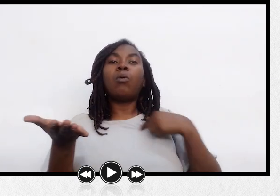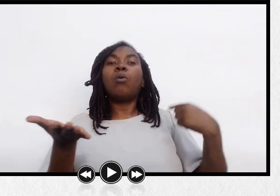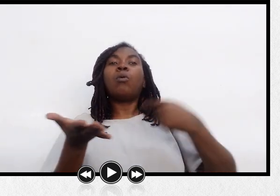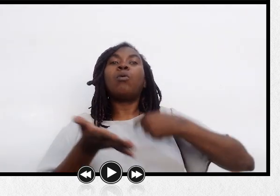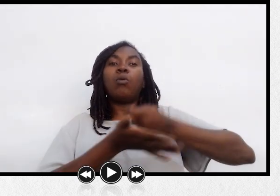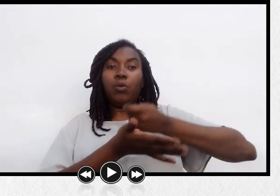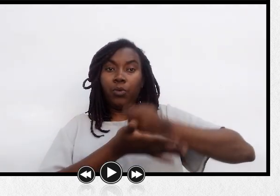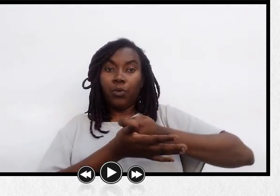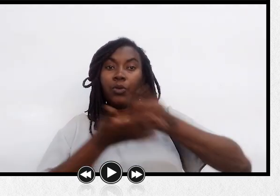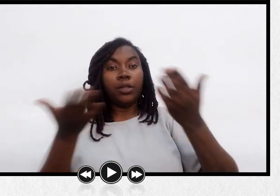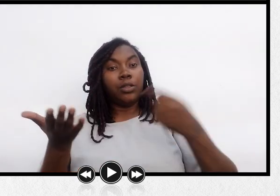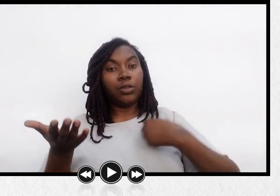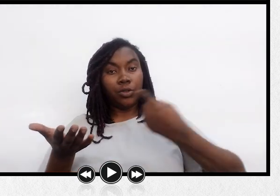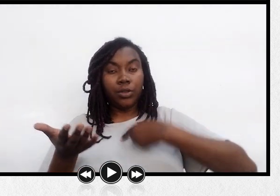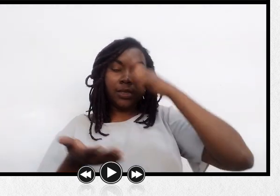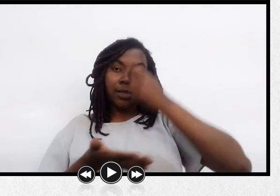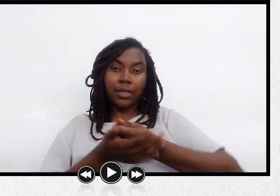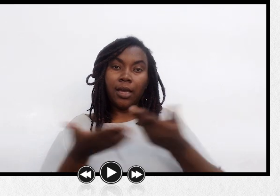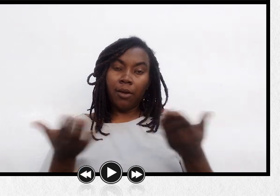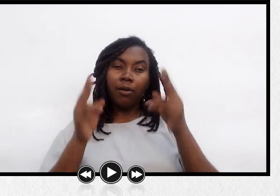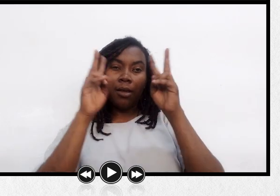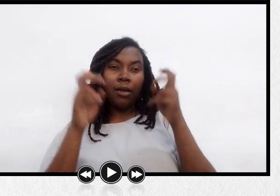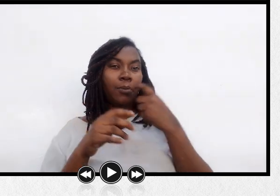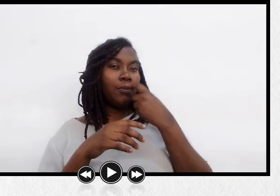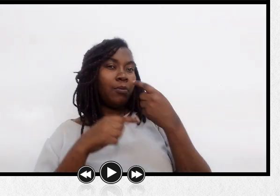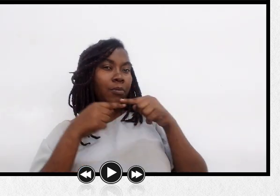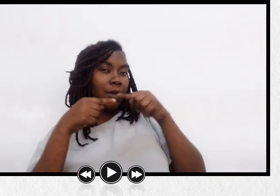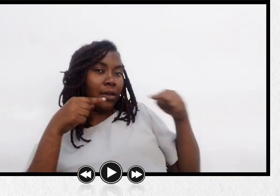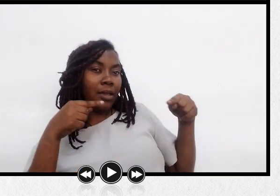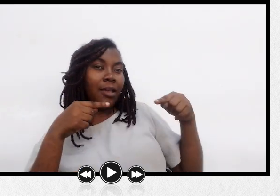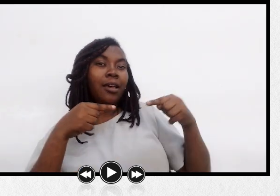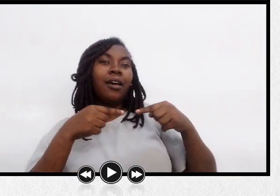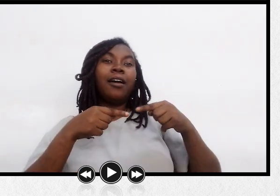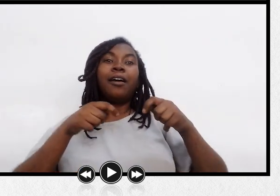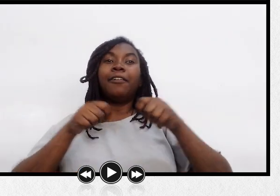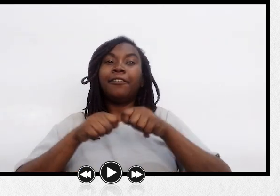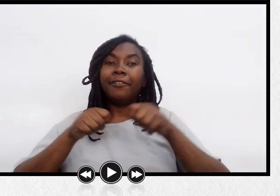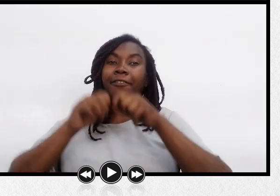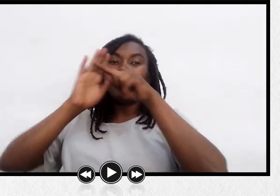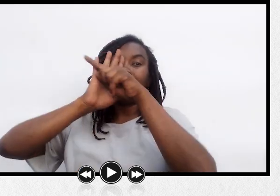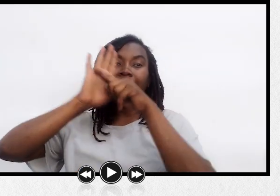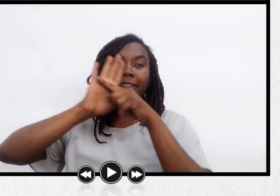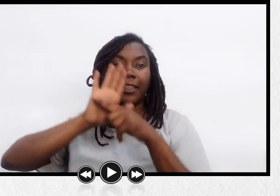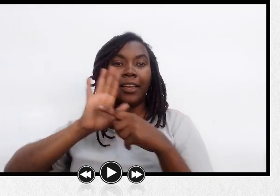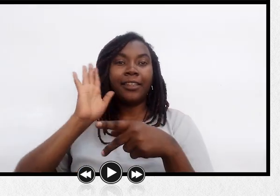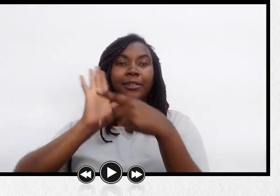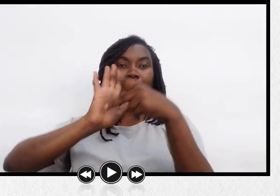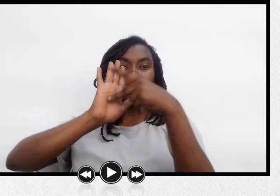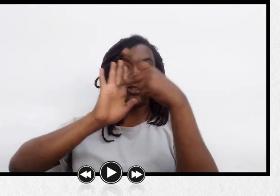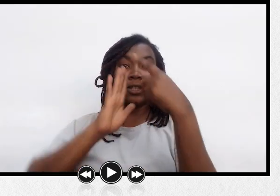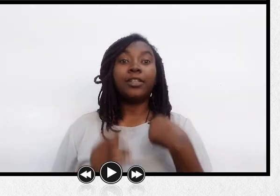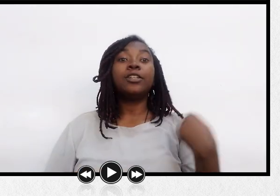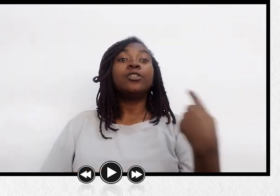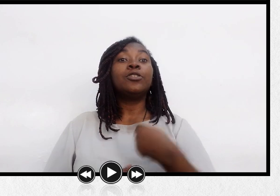tomar? Então, nós decidimos agora a questão de uma semana, a pontuação, nós fizemos análise de projetos, e